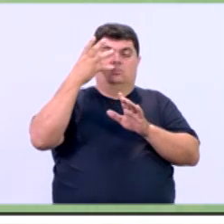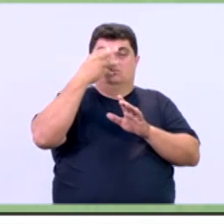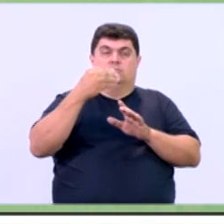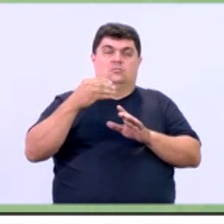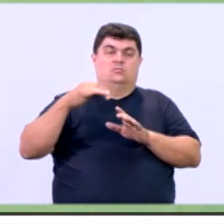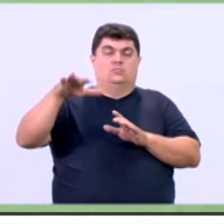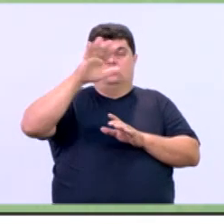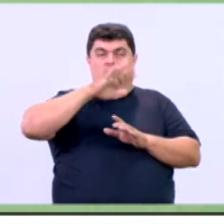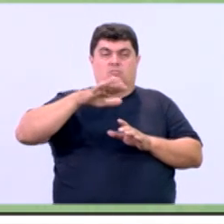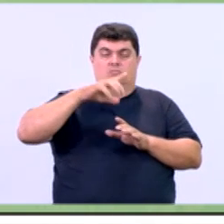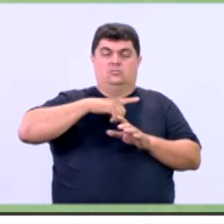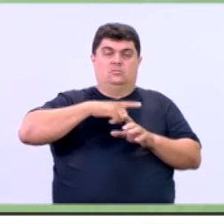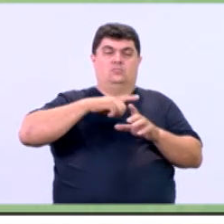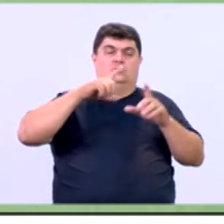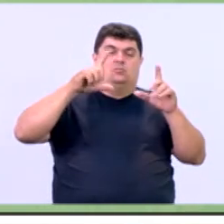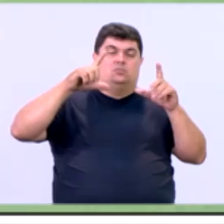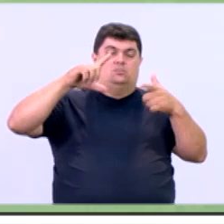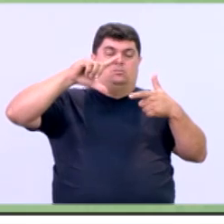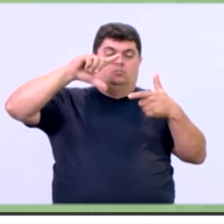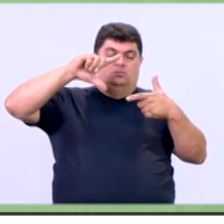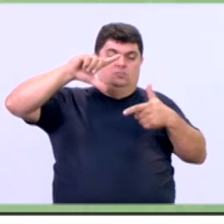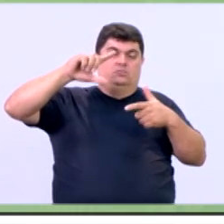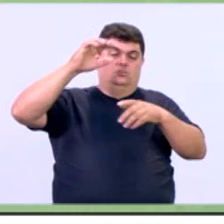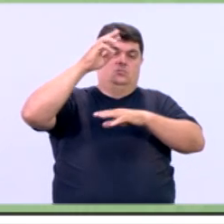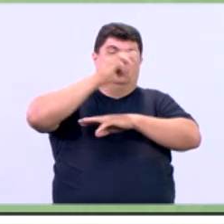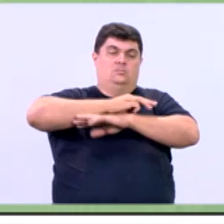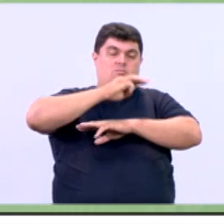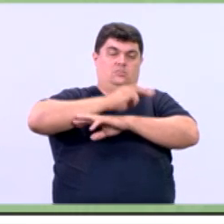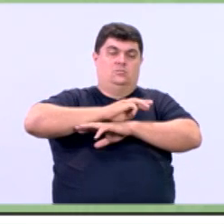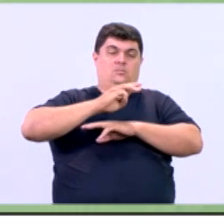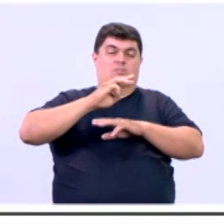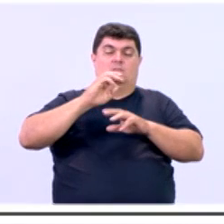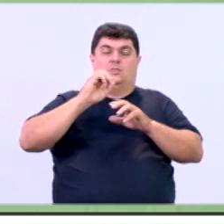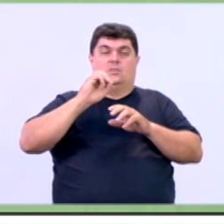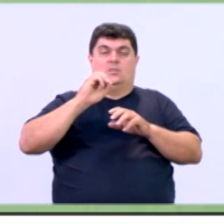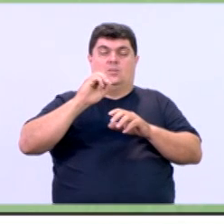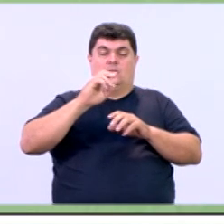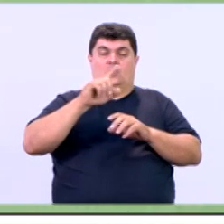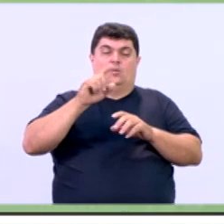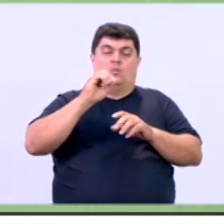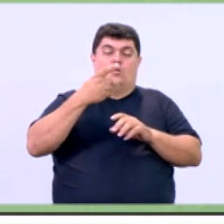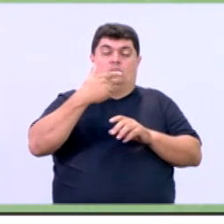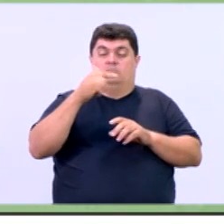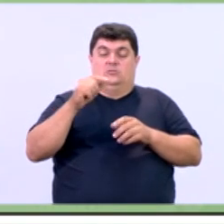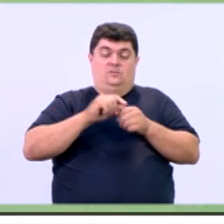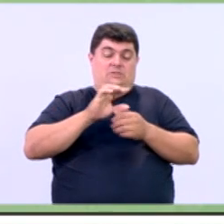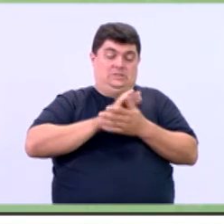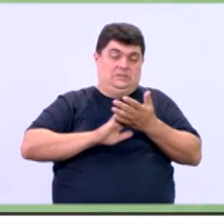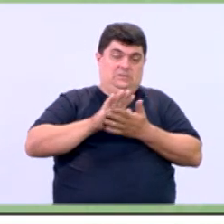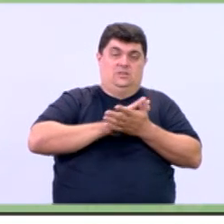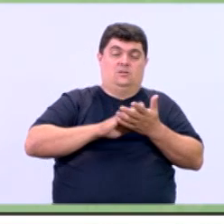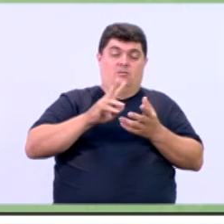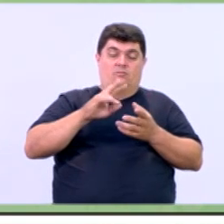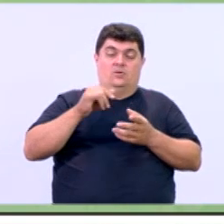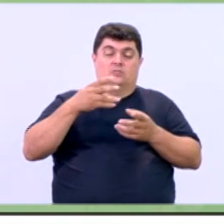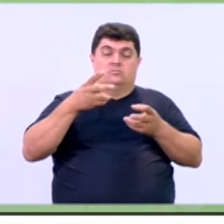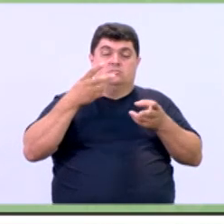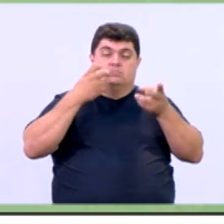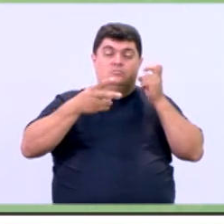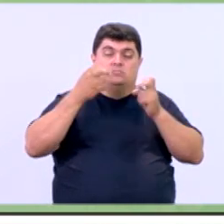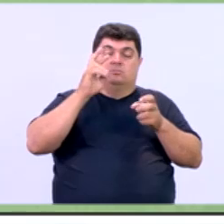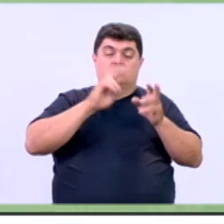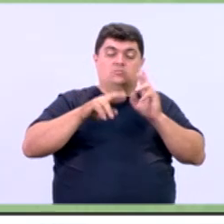janela confirme com o valor do campo nome ou não está fazendo nada disso. Então, vocês vão analisar essa página e vão responder